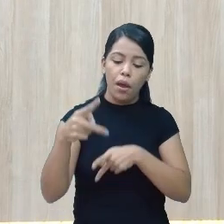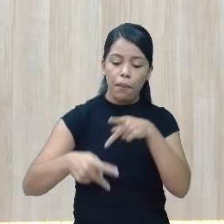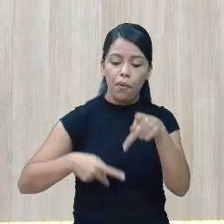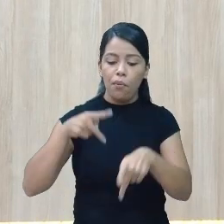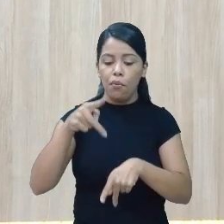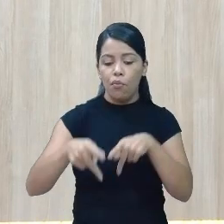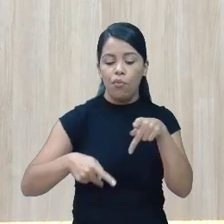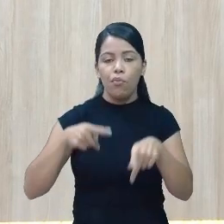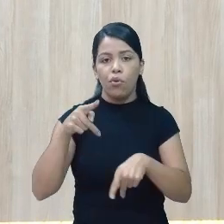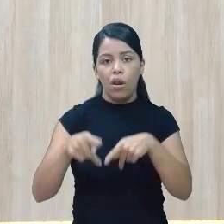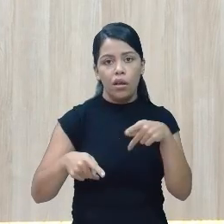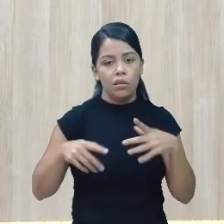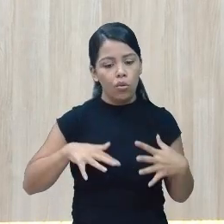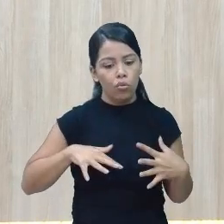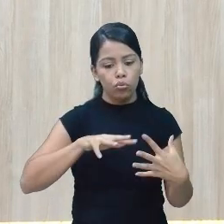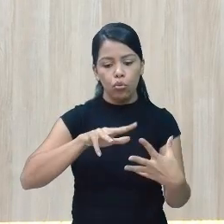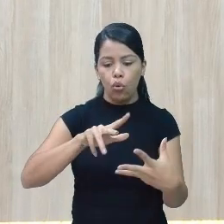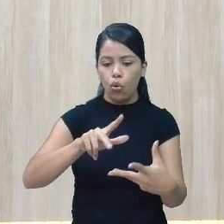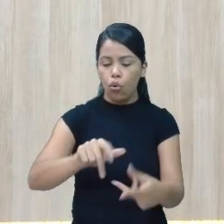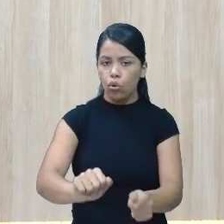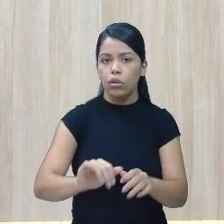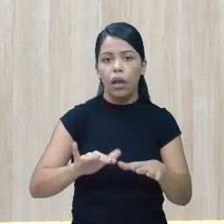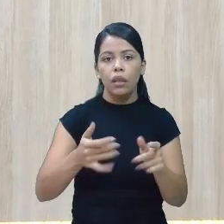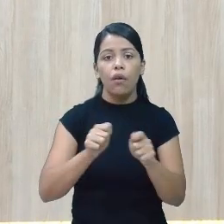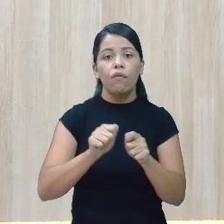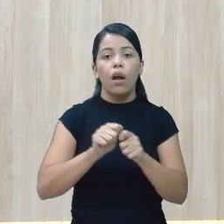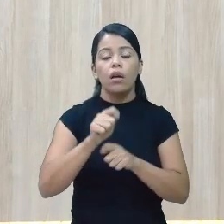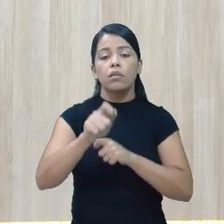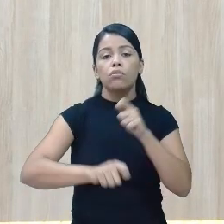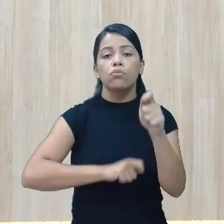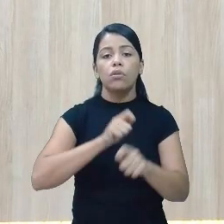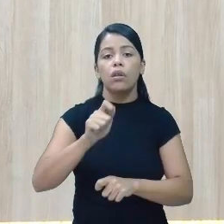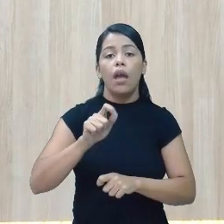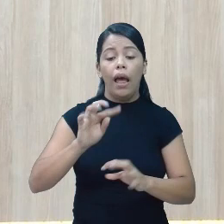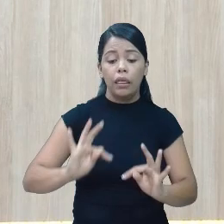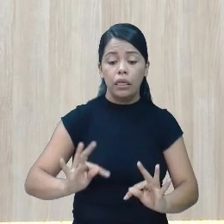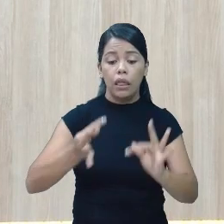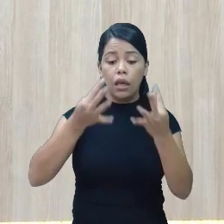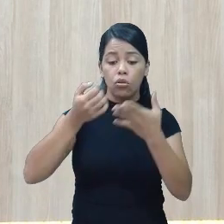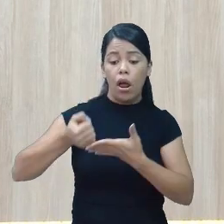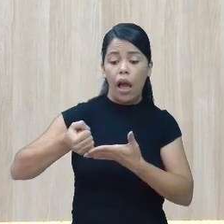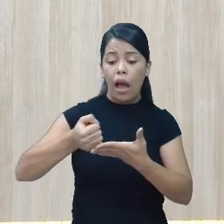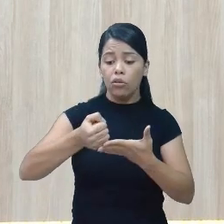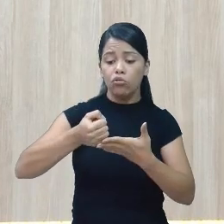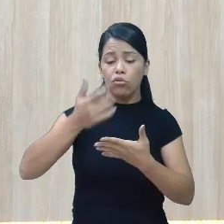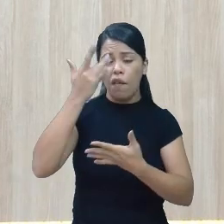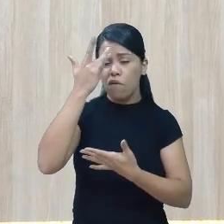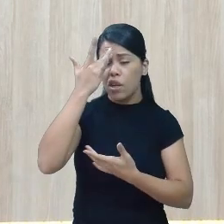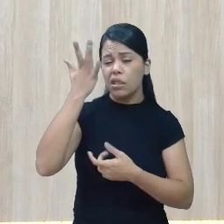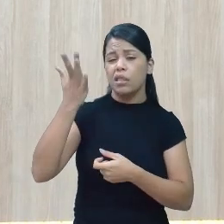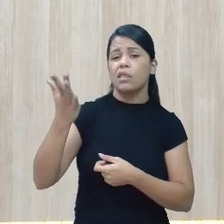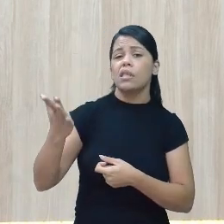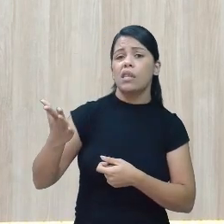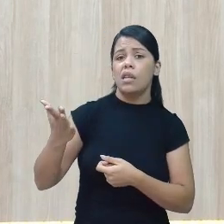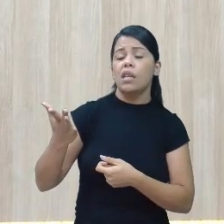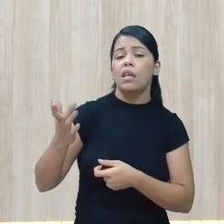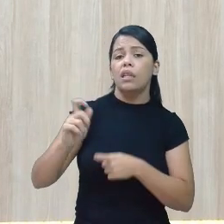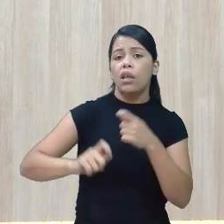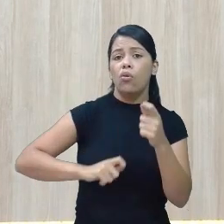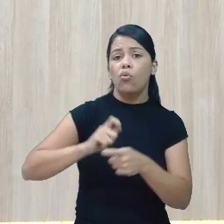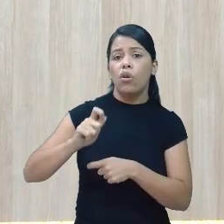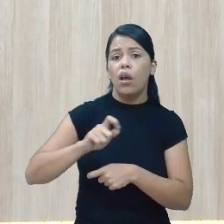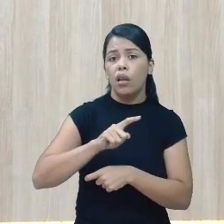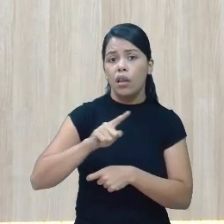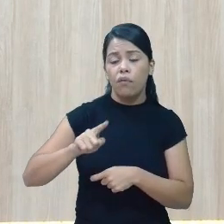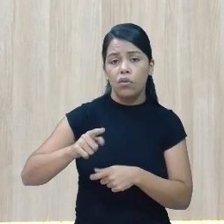população de uma forma geral, e isso faz com que essas tecnologias elas facilitem a questão de